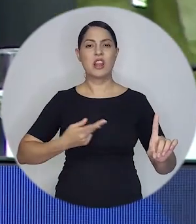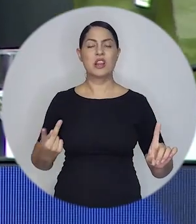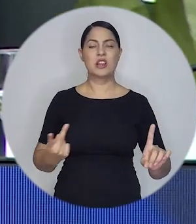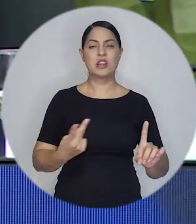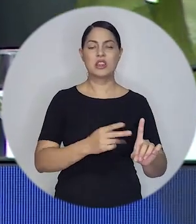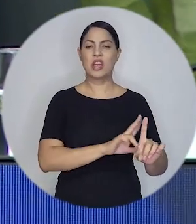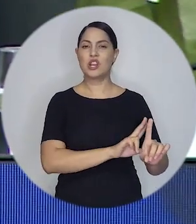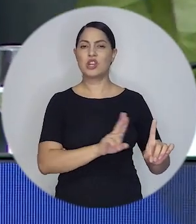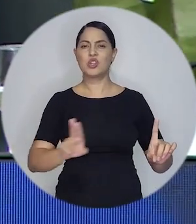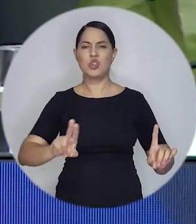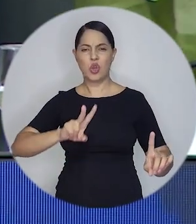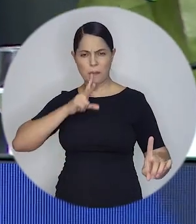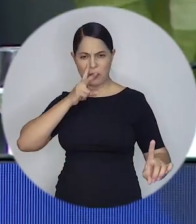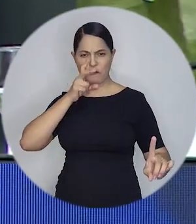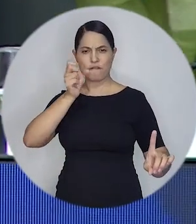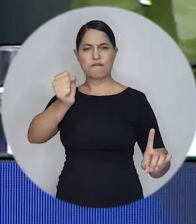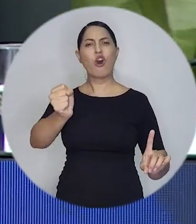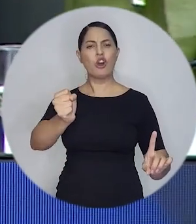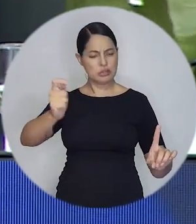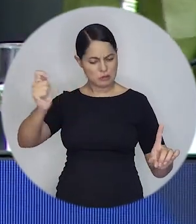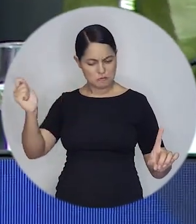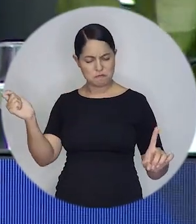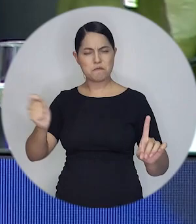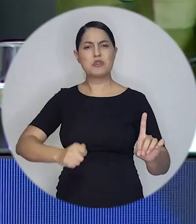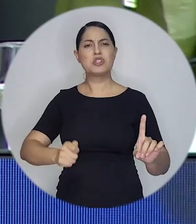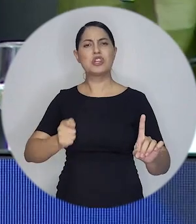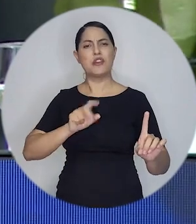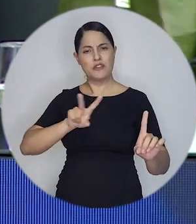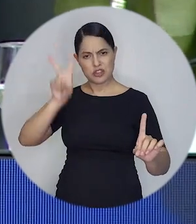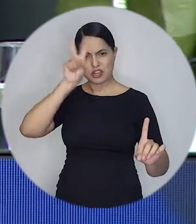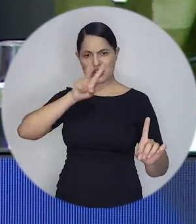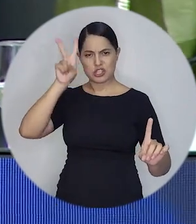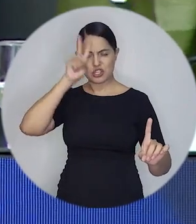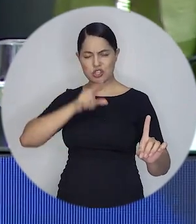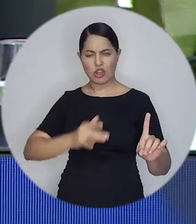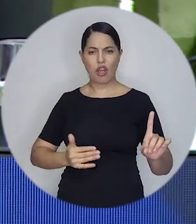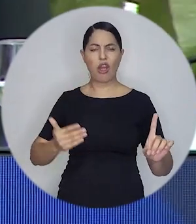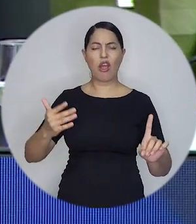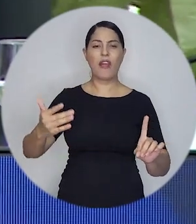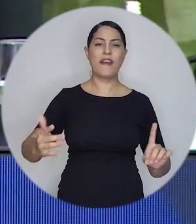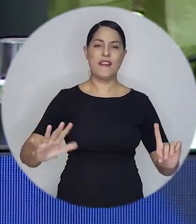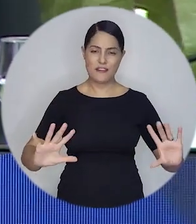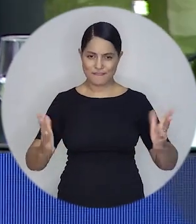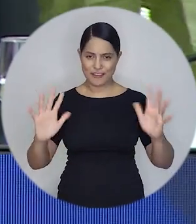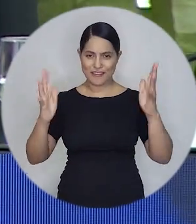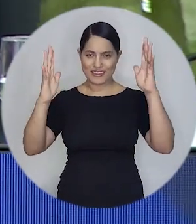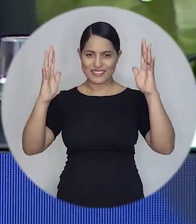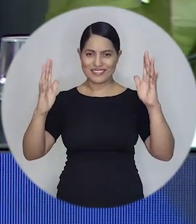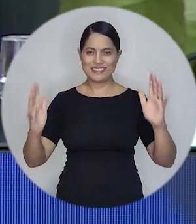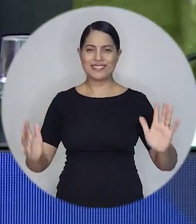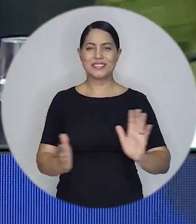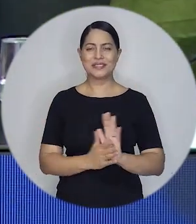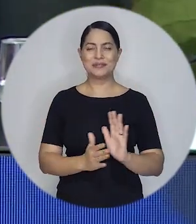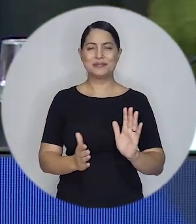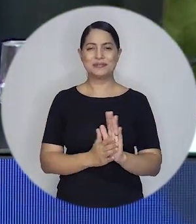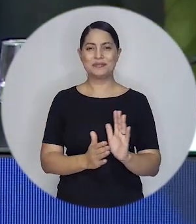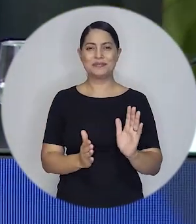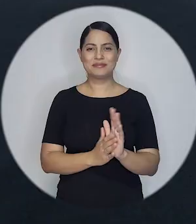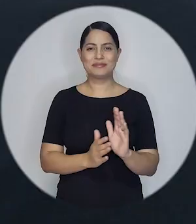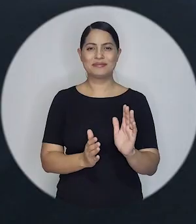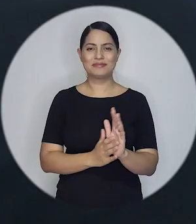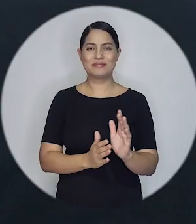não somente a força inscrita em seu nome, mas também o potencial para redirecionar a nossa história. Viva Bernardo